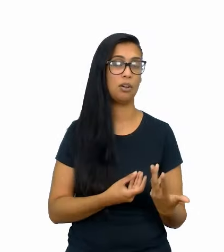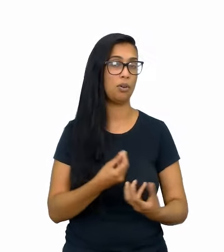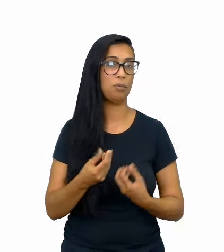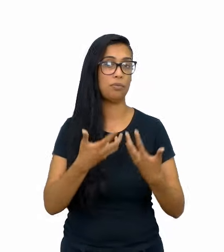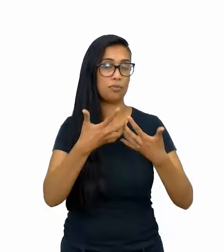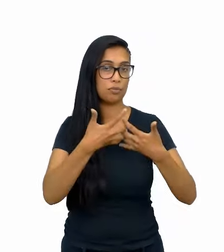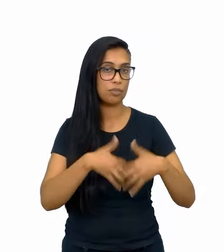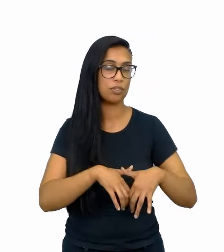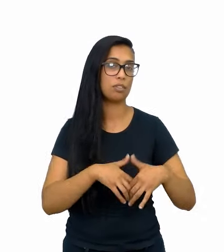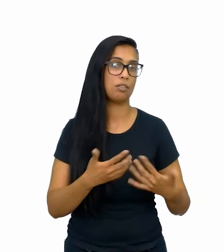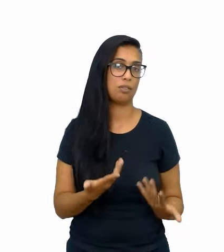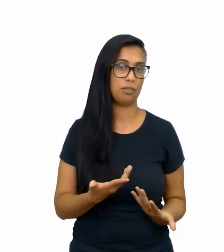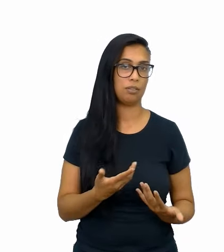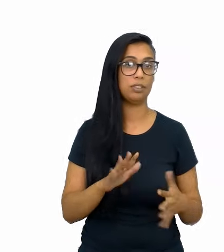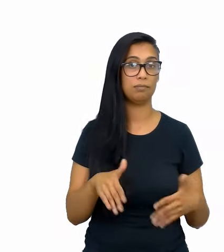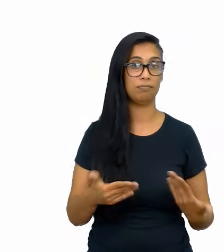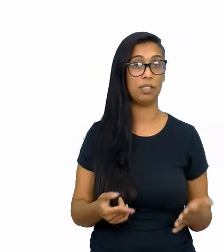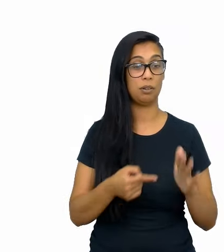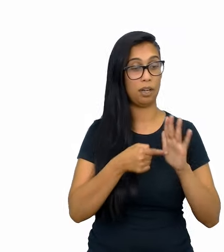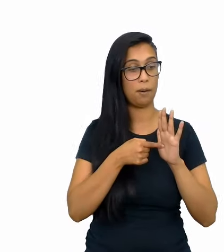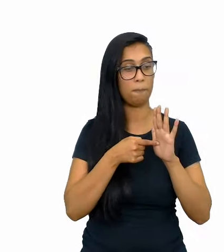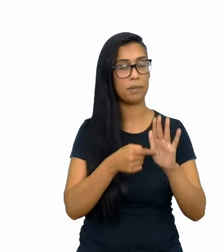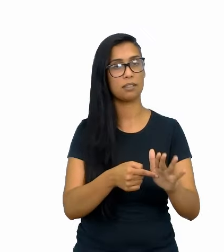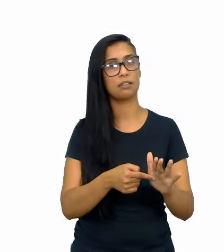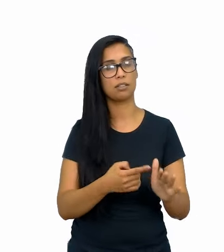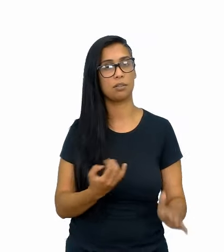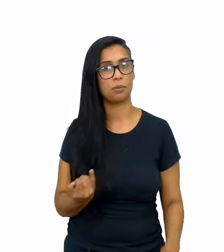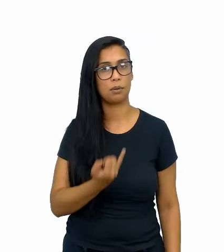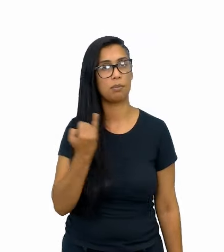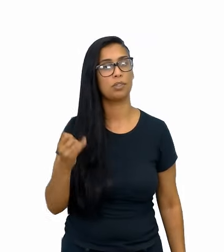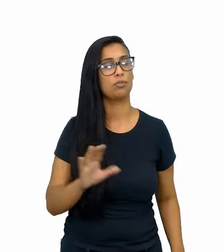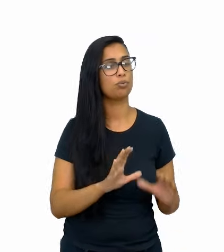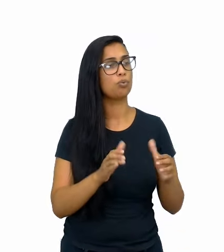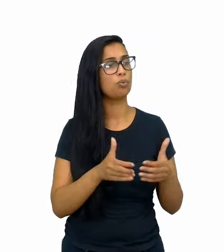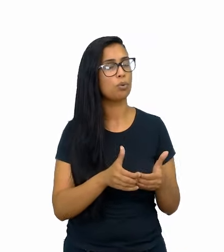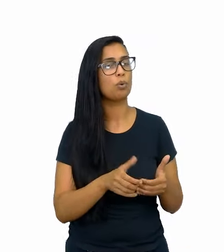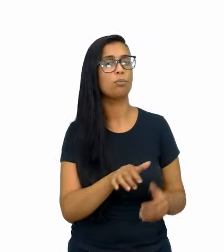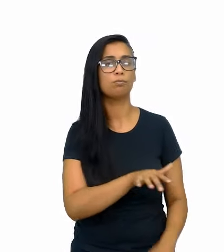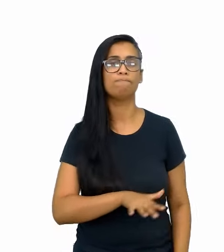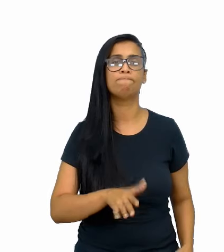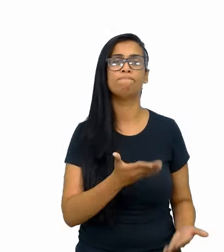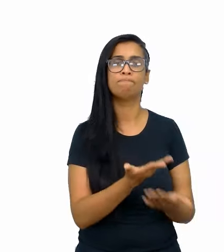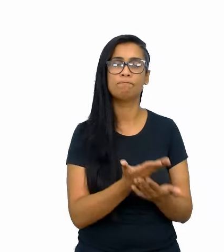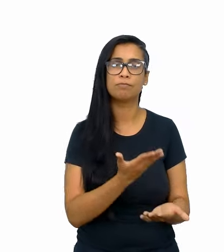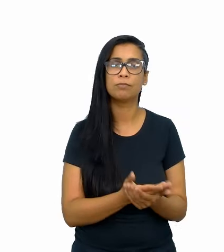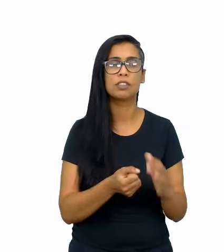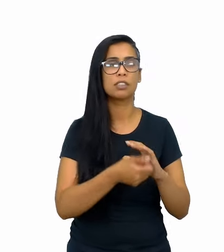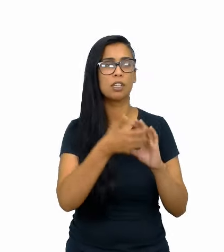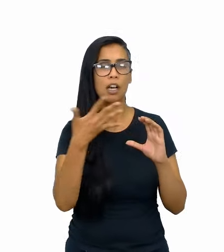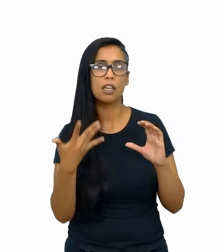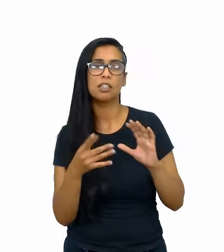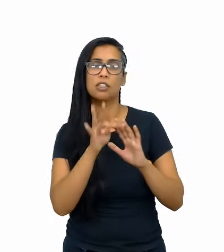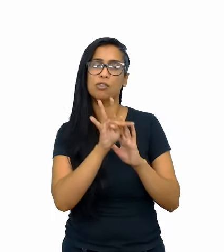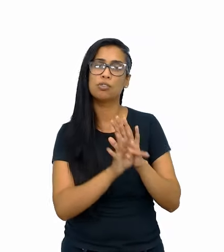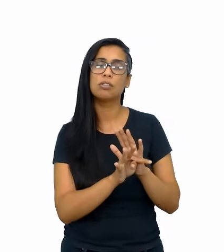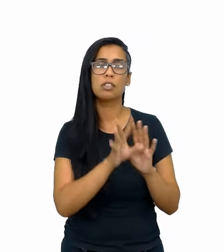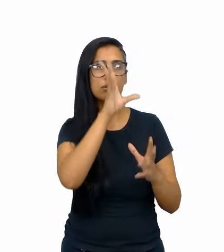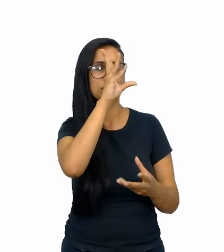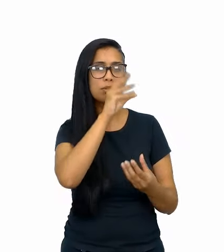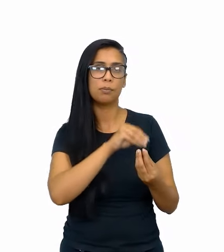podem ser propostas para que a turma compreenda ainda mais as características do relato, né?